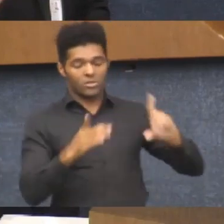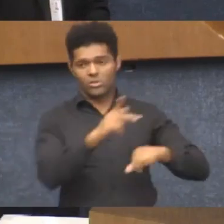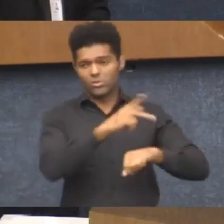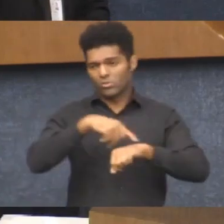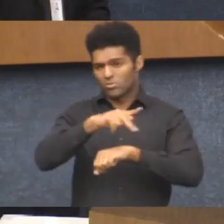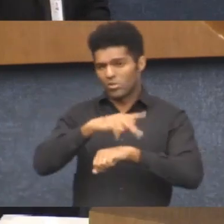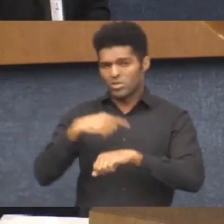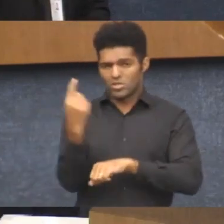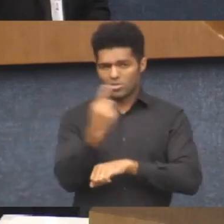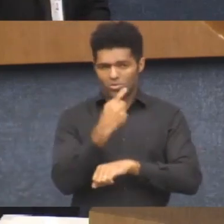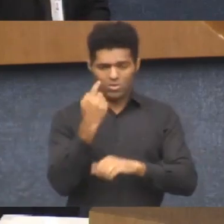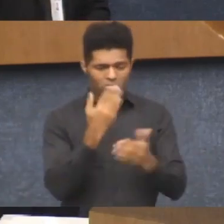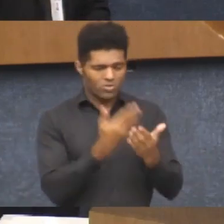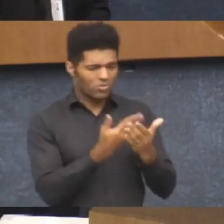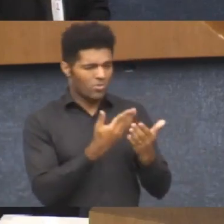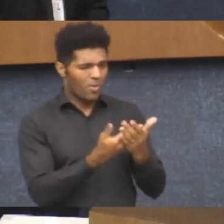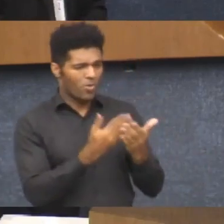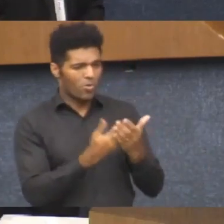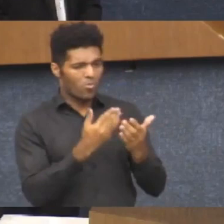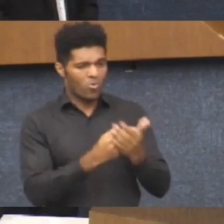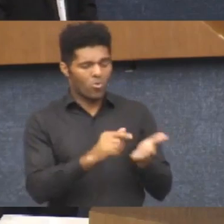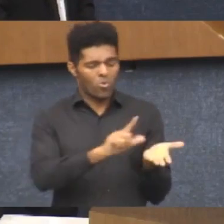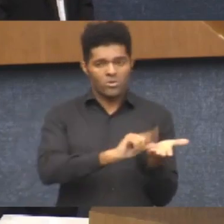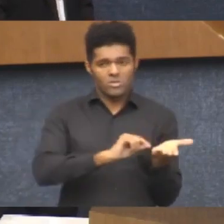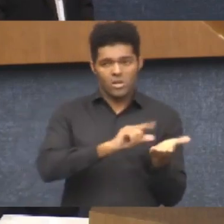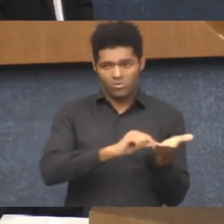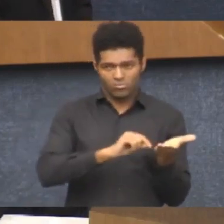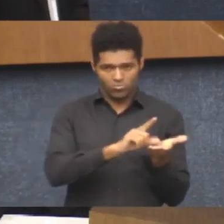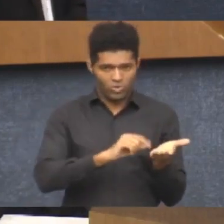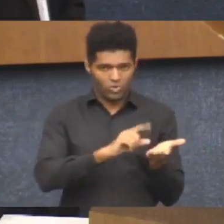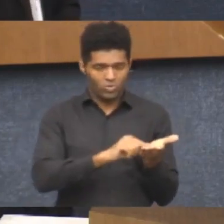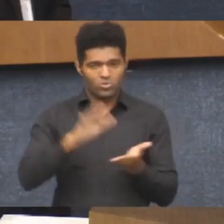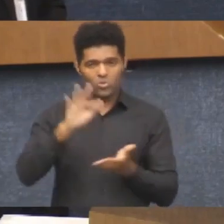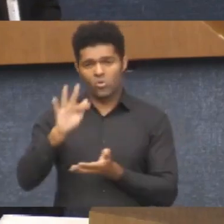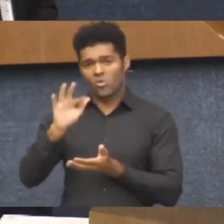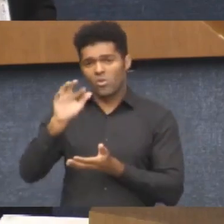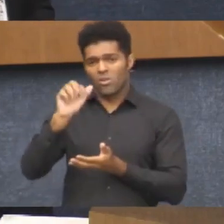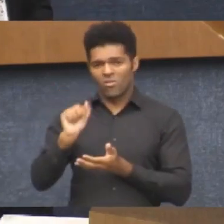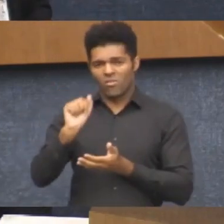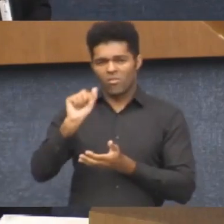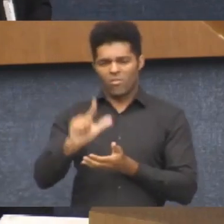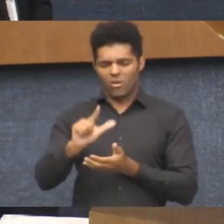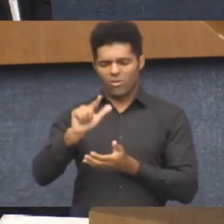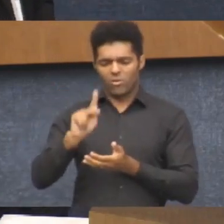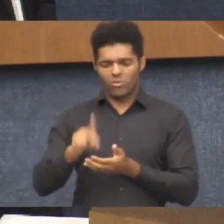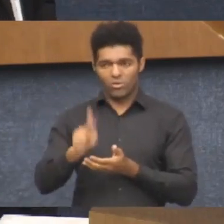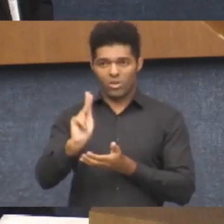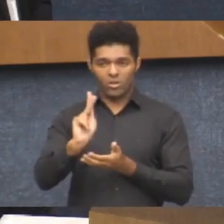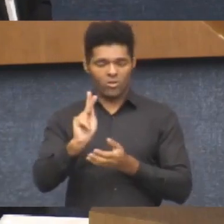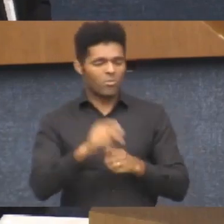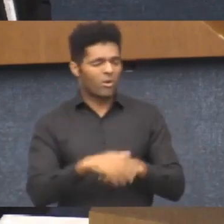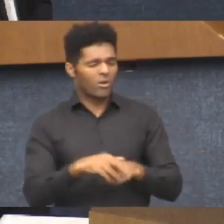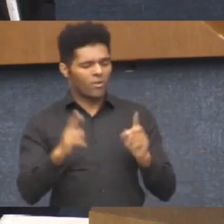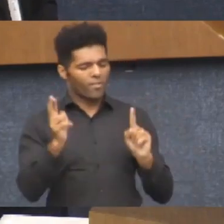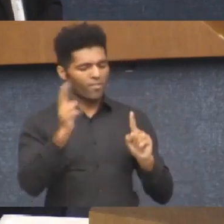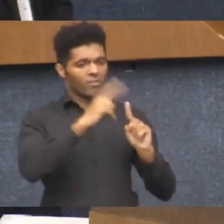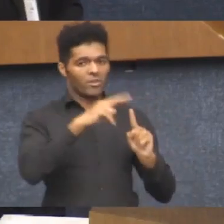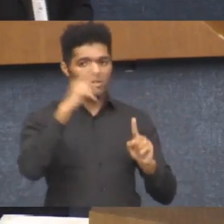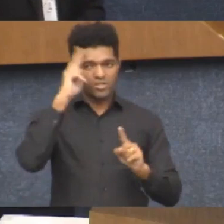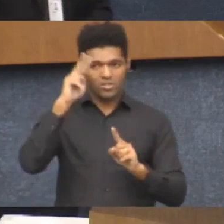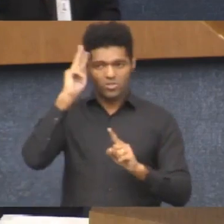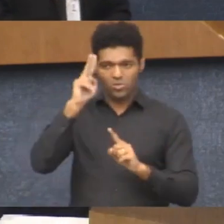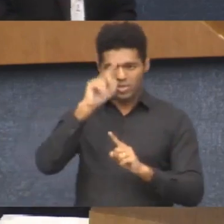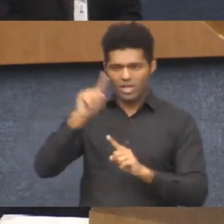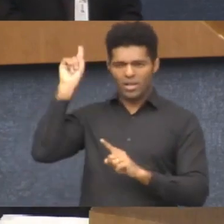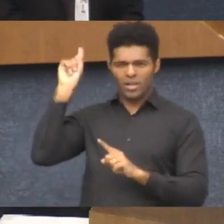pouco os artigos do Falck, né, que é uma referência histórica, um médico de família e comunidade lá do Rio Grande do Sul, se